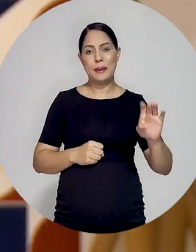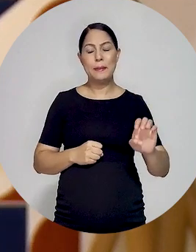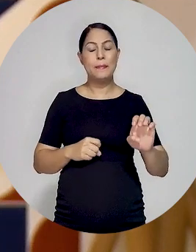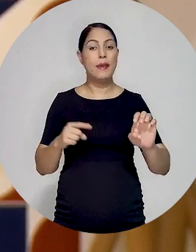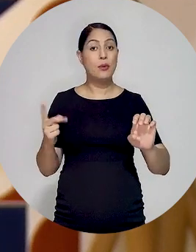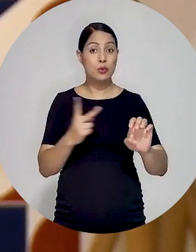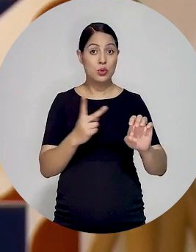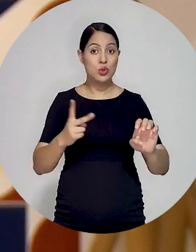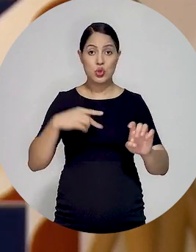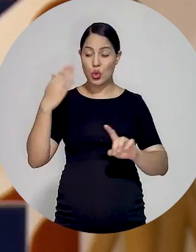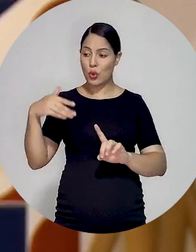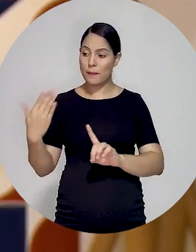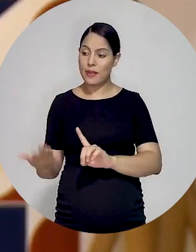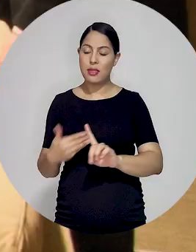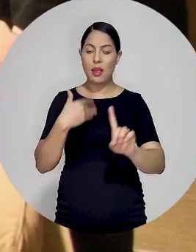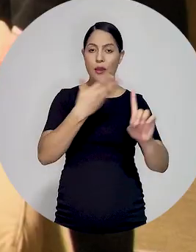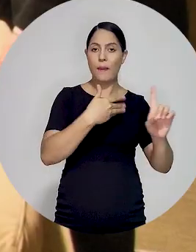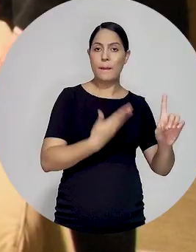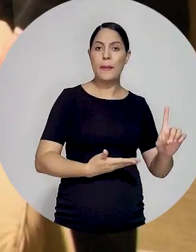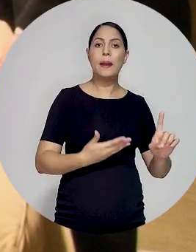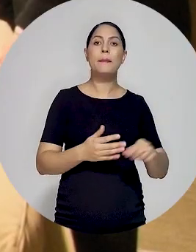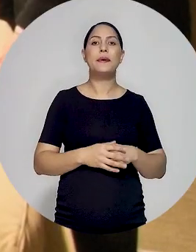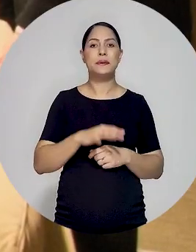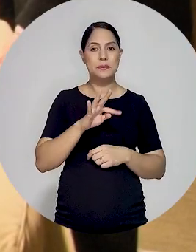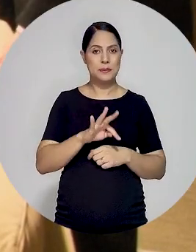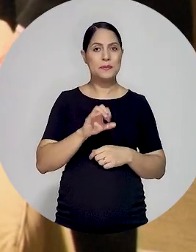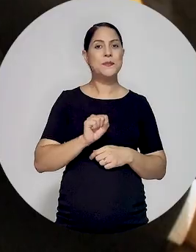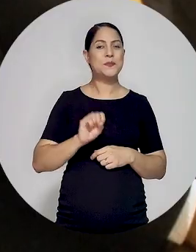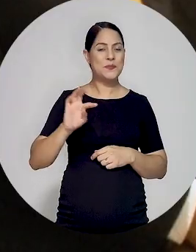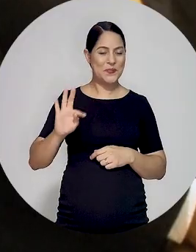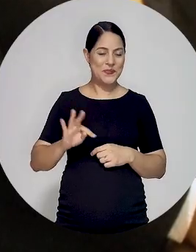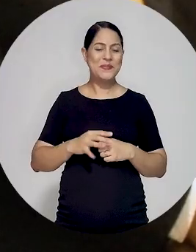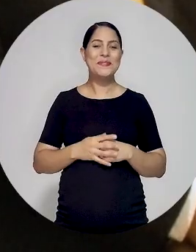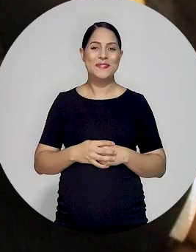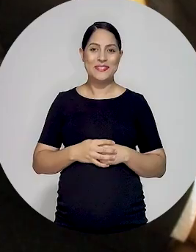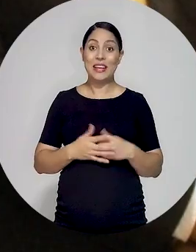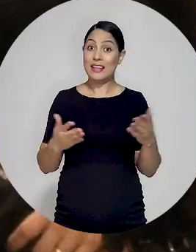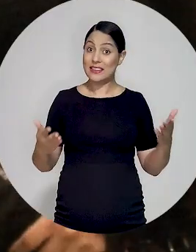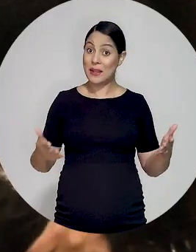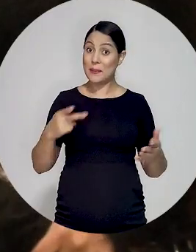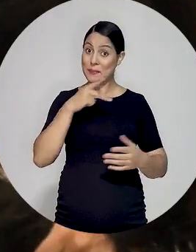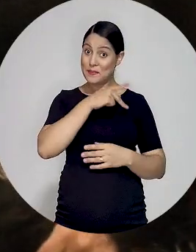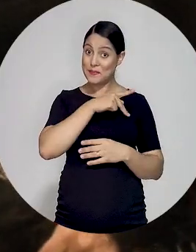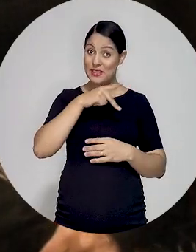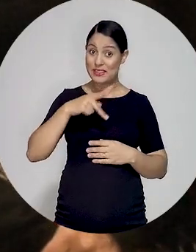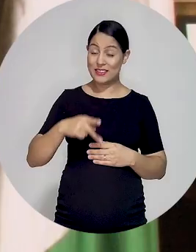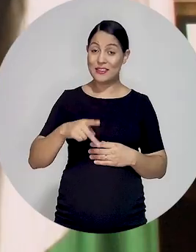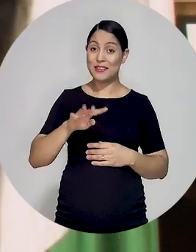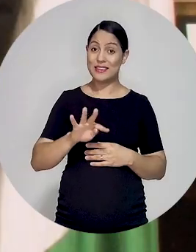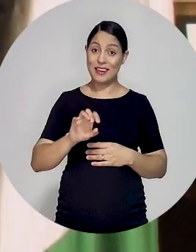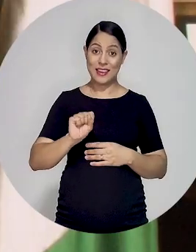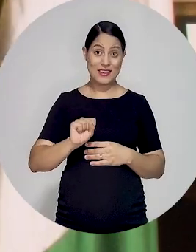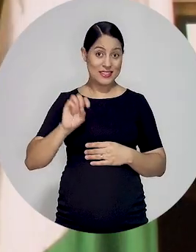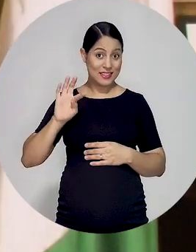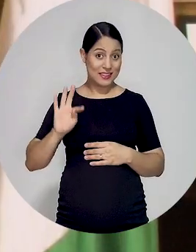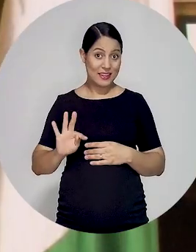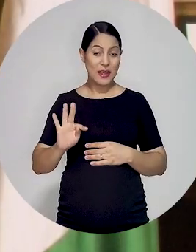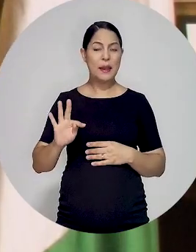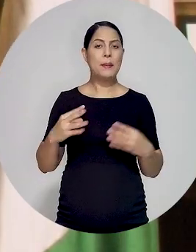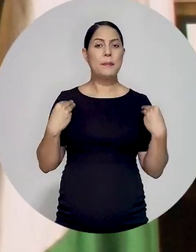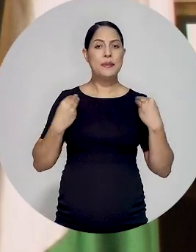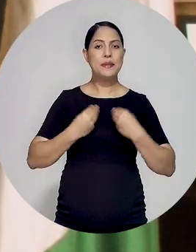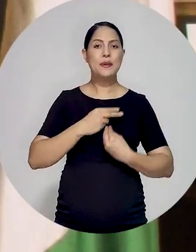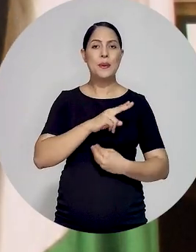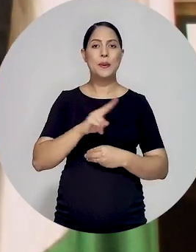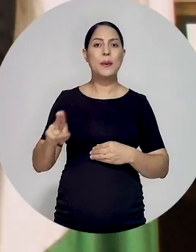dos Advogados, Felipe Sarmento, foram homenageados pelo Tribunal Superior do Trabalho. Eles receberam